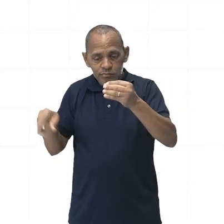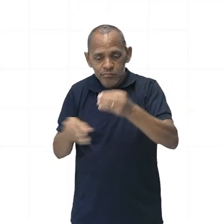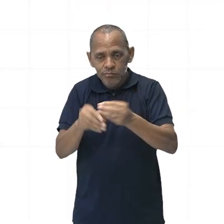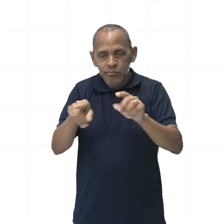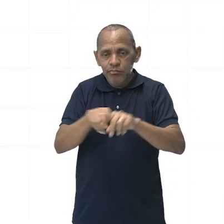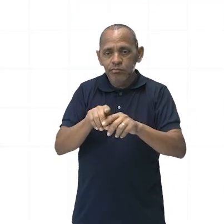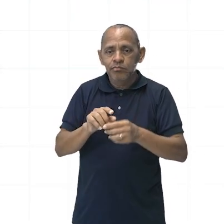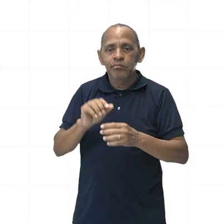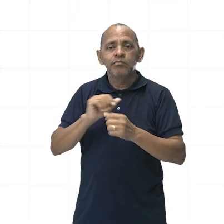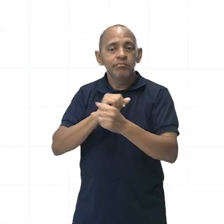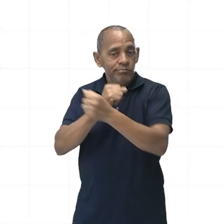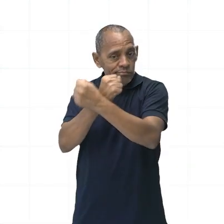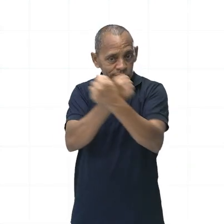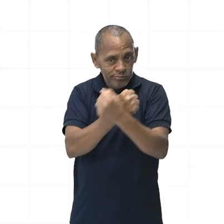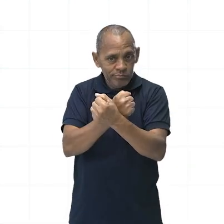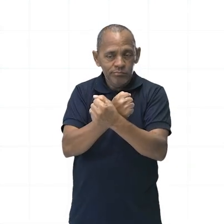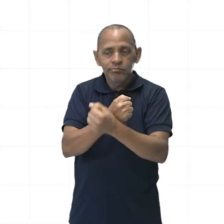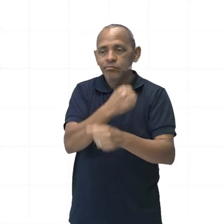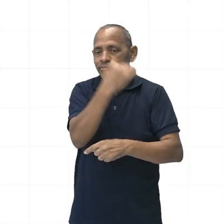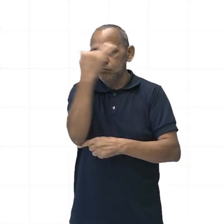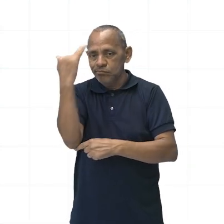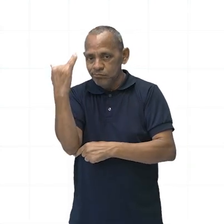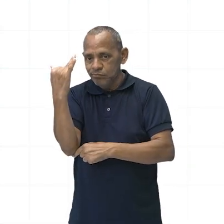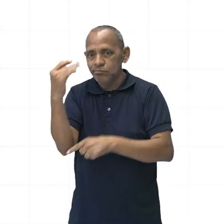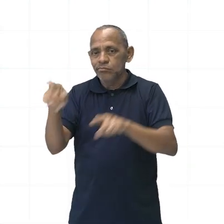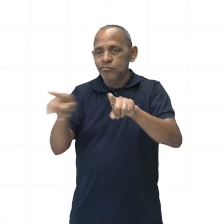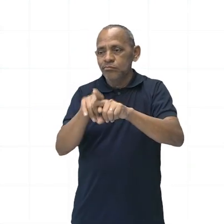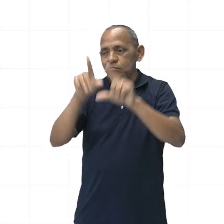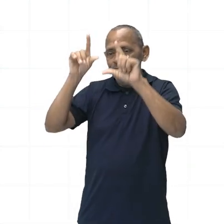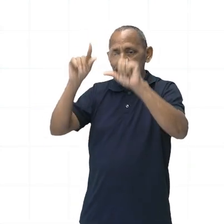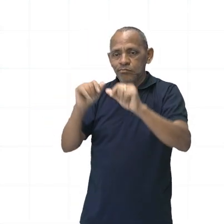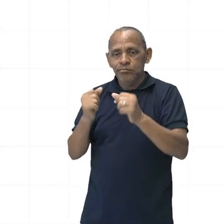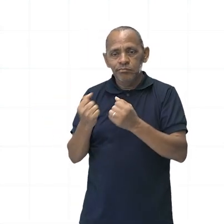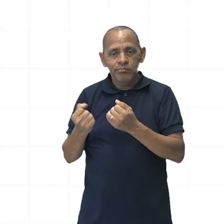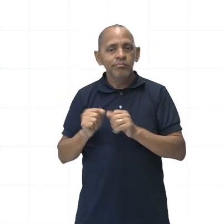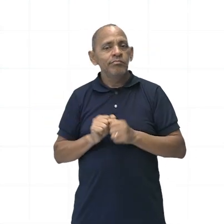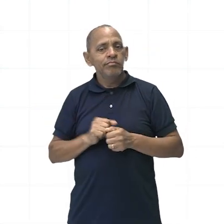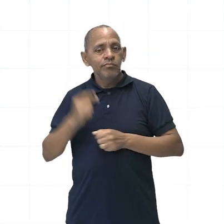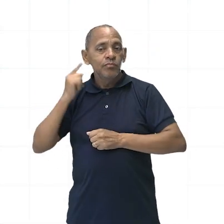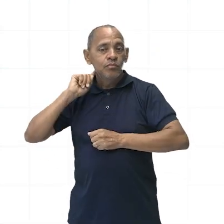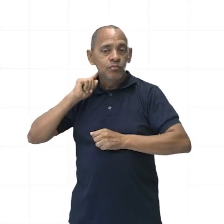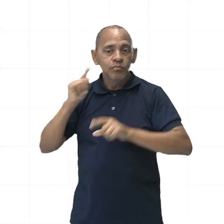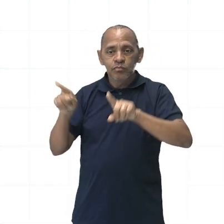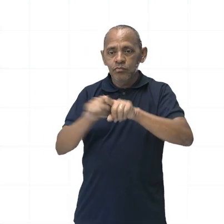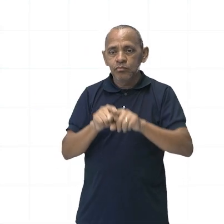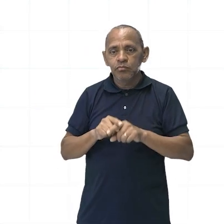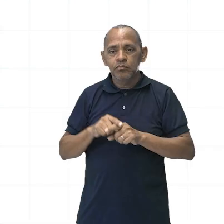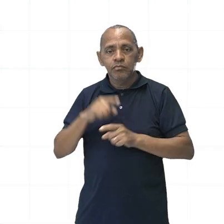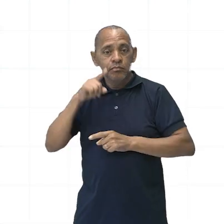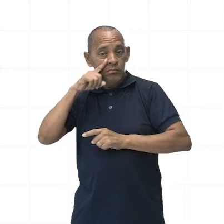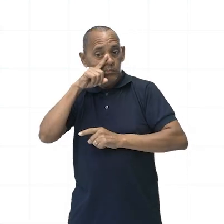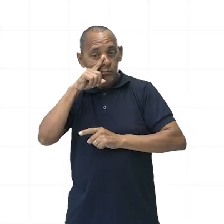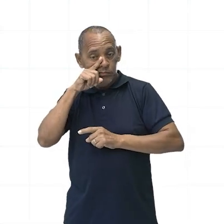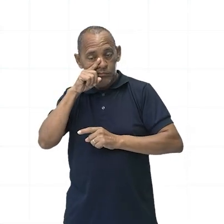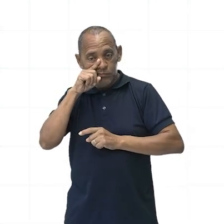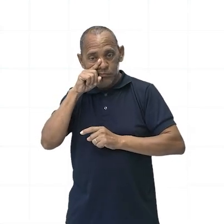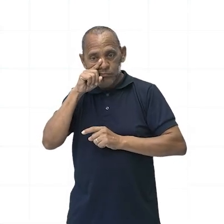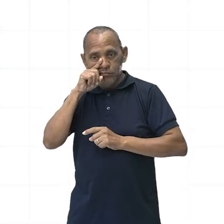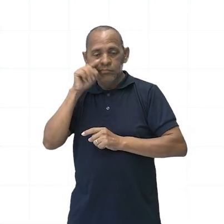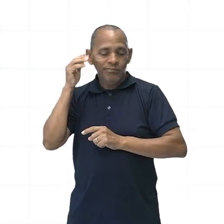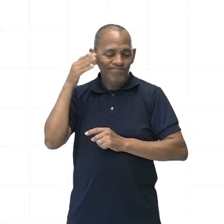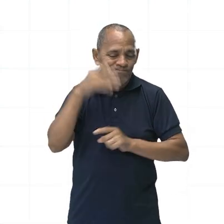R's, contribuímos para a preservação dos habitats naturais e a redução da poluição, que são